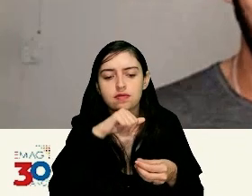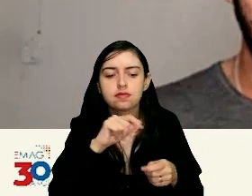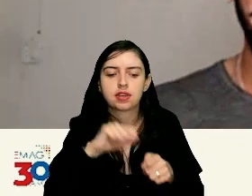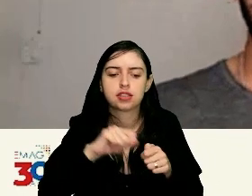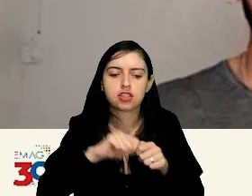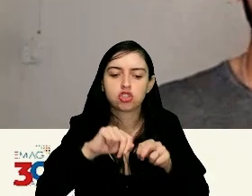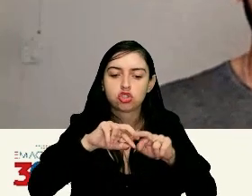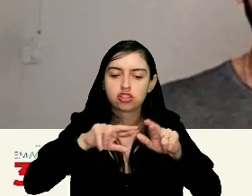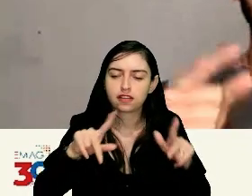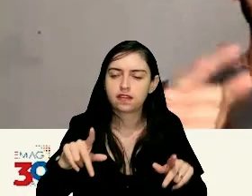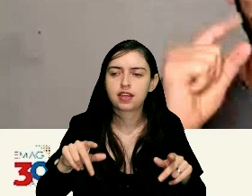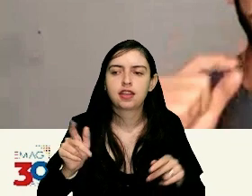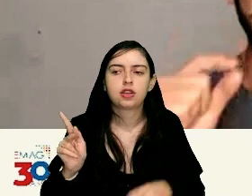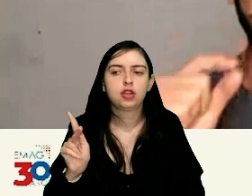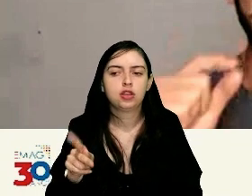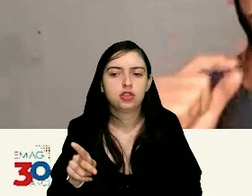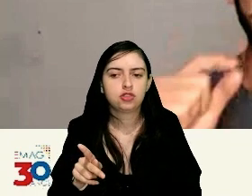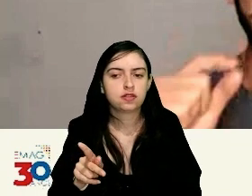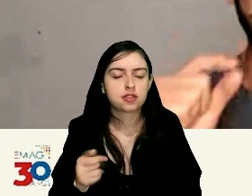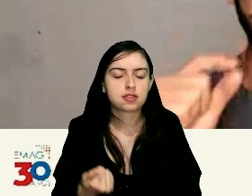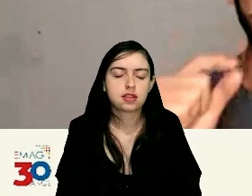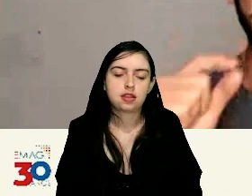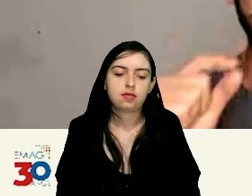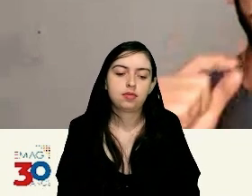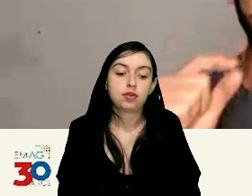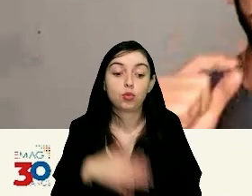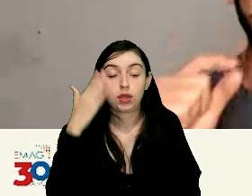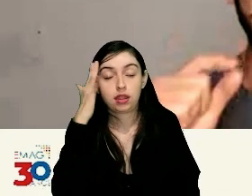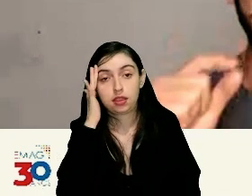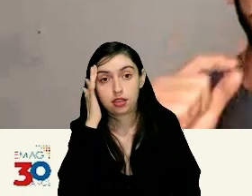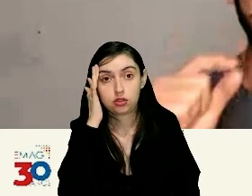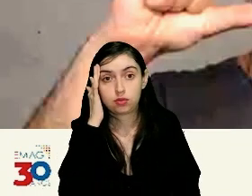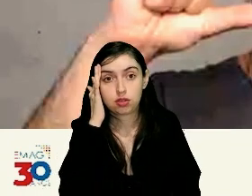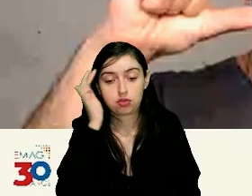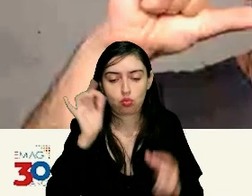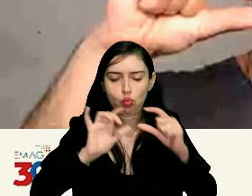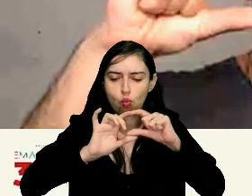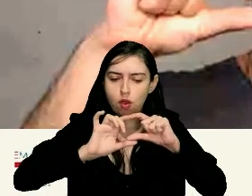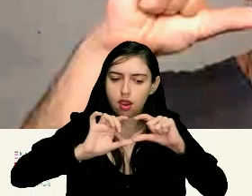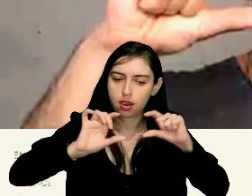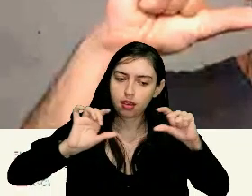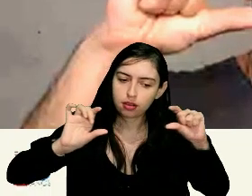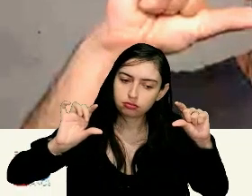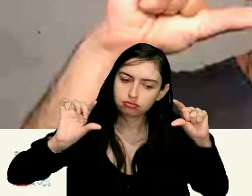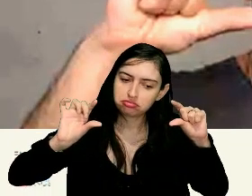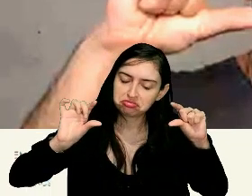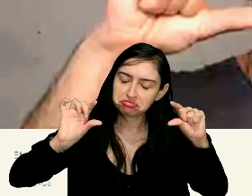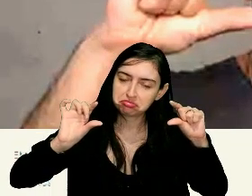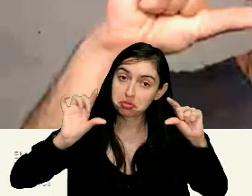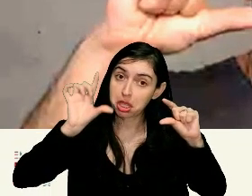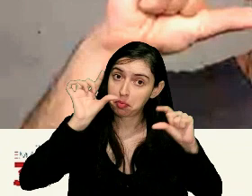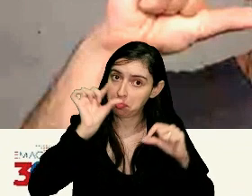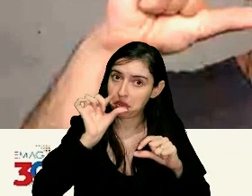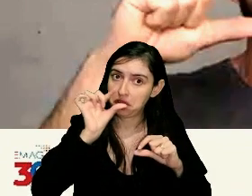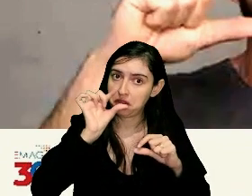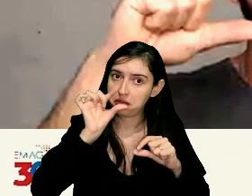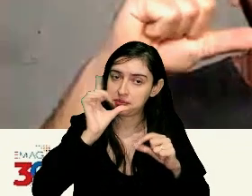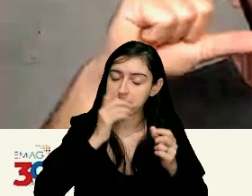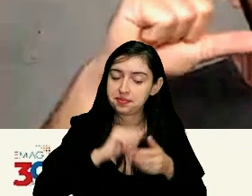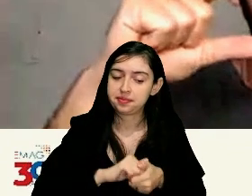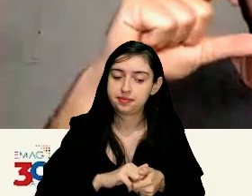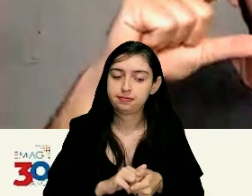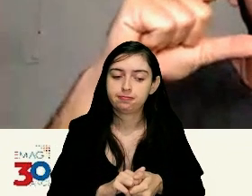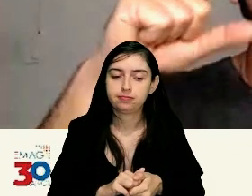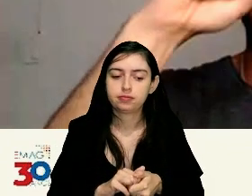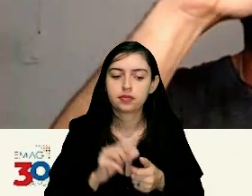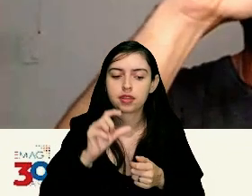foi, né? E aí entendamos aqui que a régua da paternidade é desse tamanho, né? Desse tamanho. E se eu faço um pouquinho a